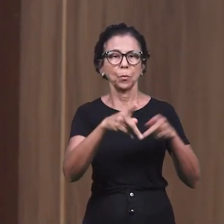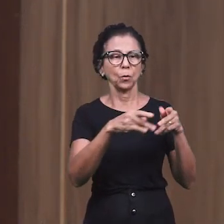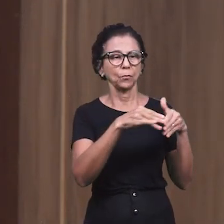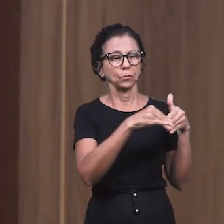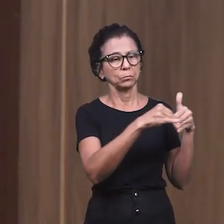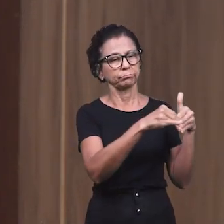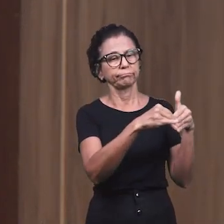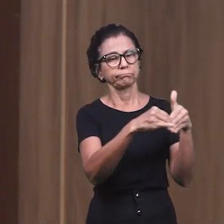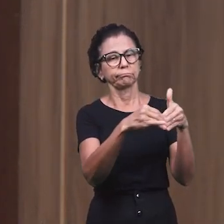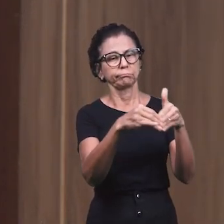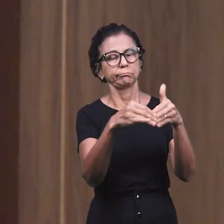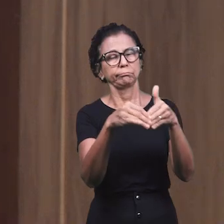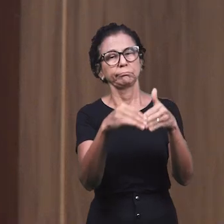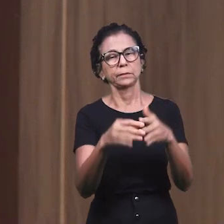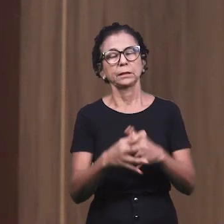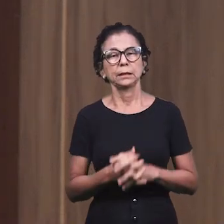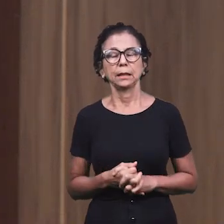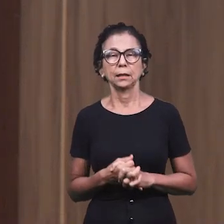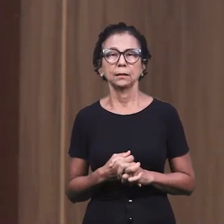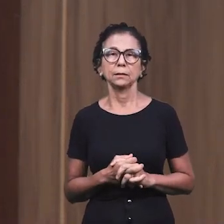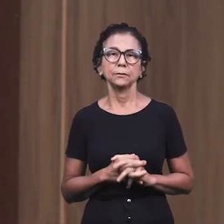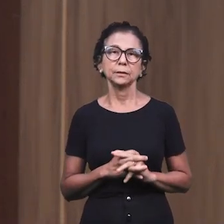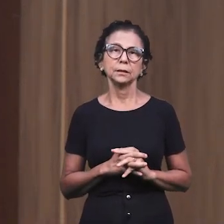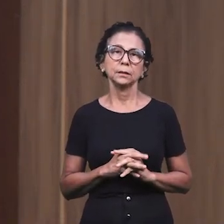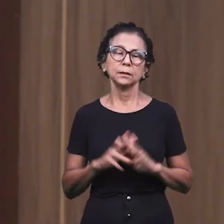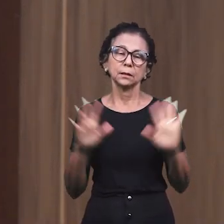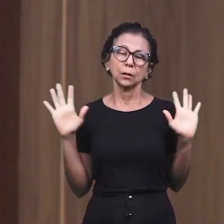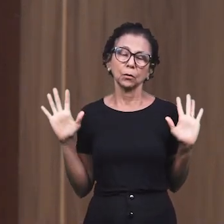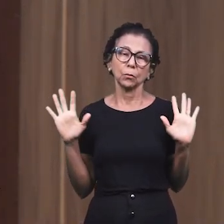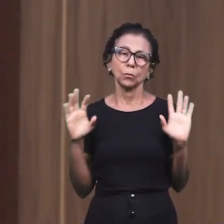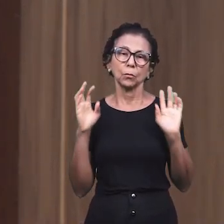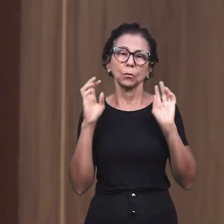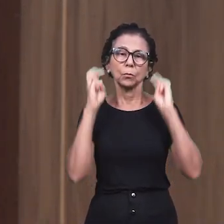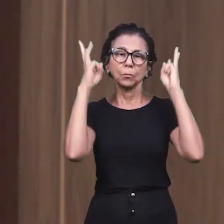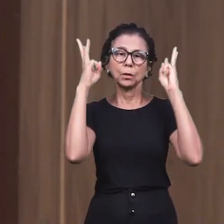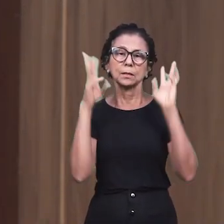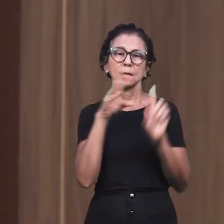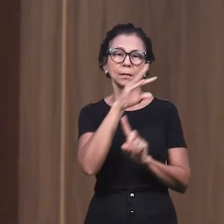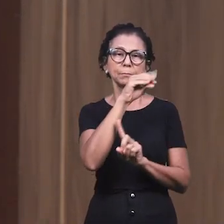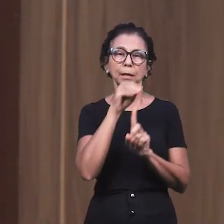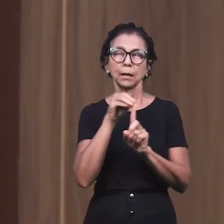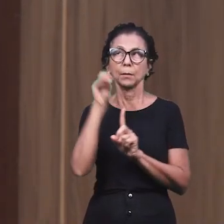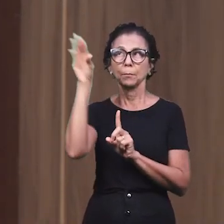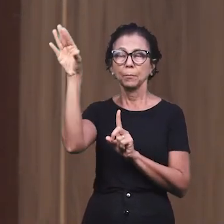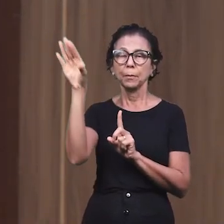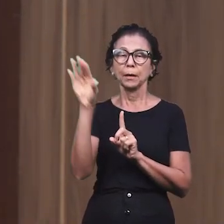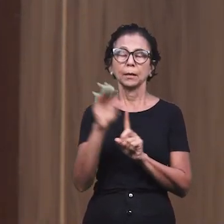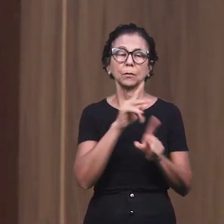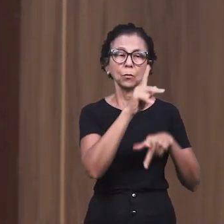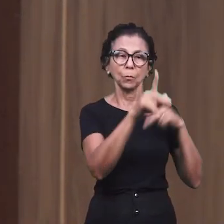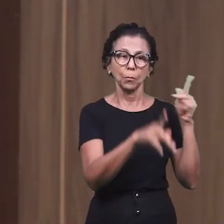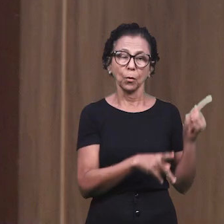colocar entre o povo e o Senhor, ele estava ali, como aquele que estava intercedendo.